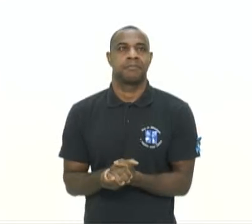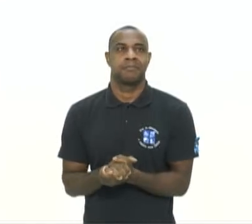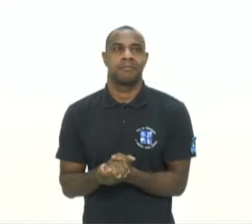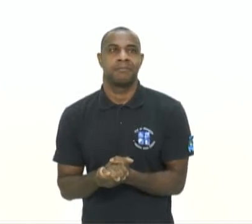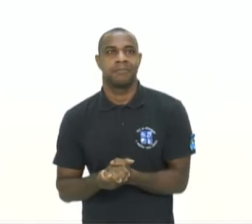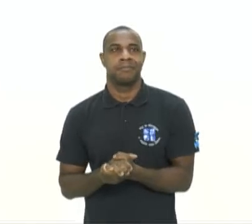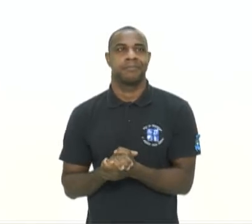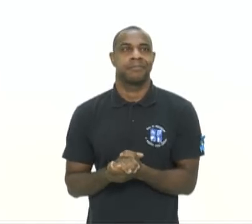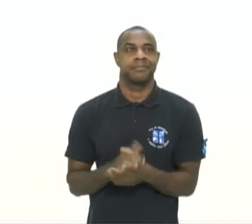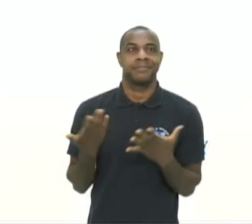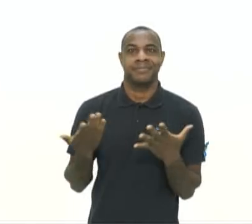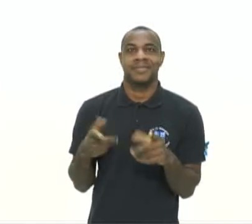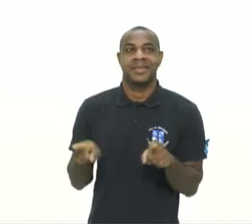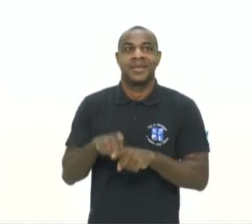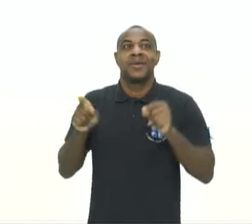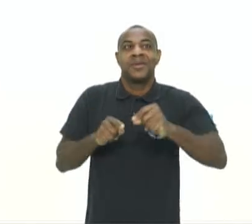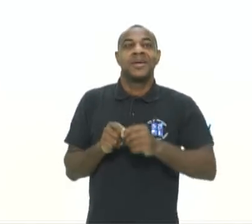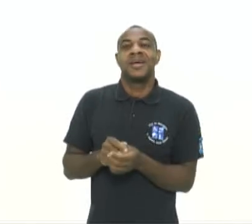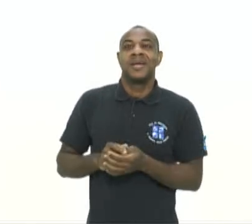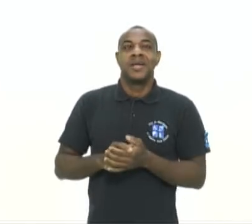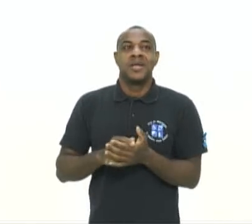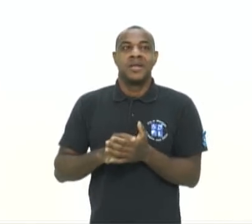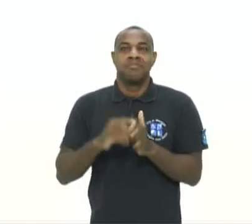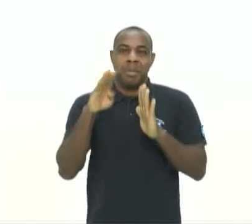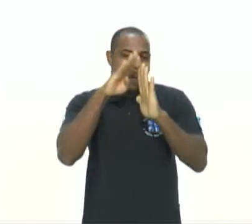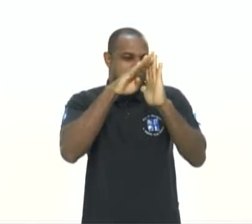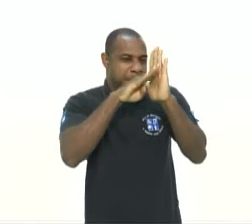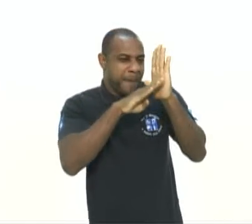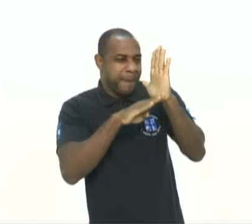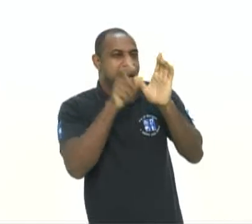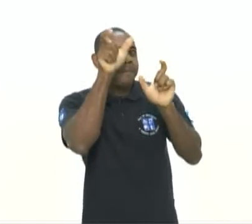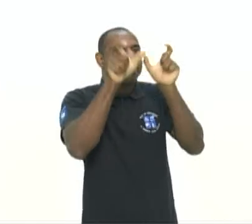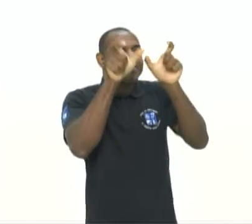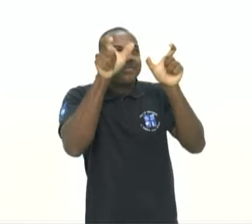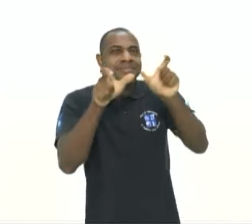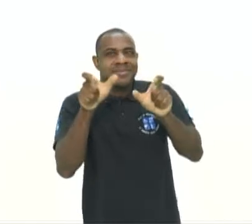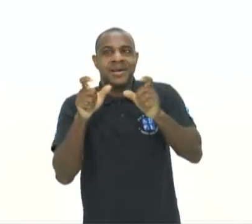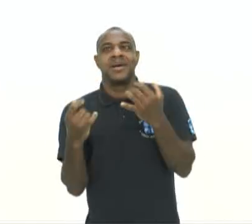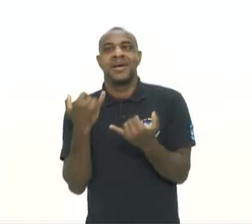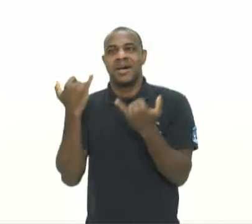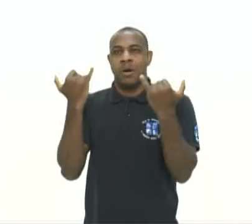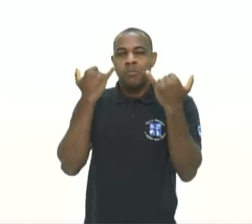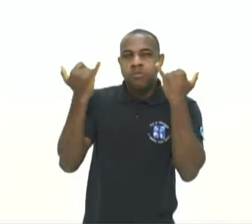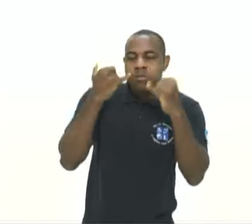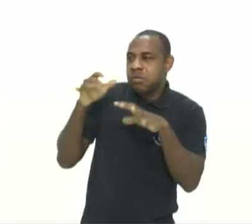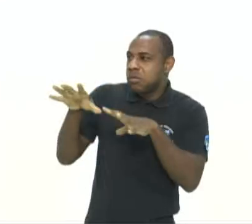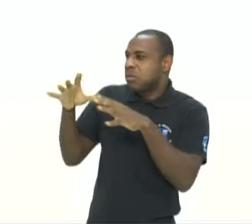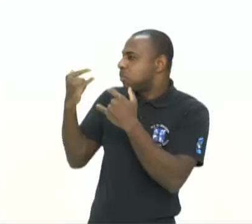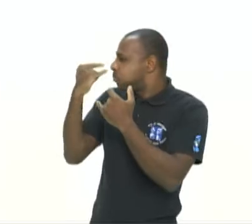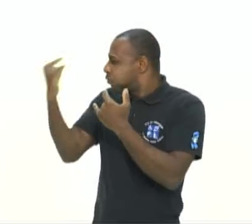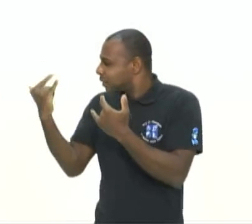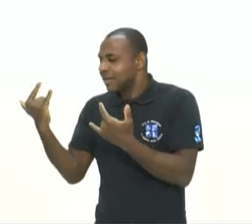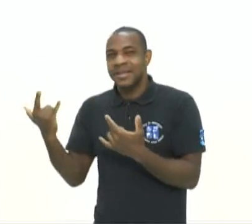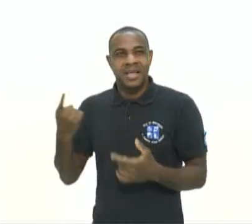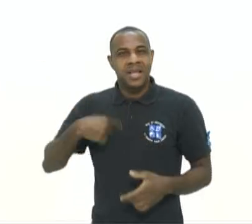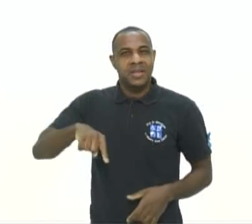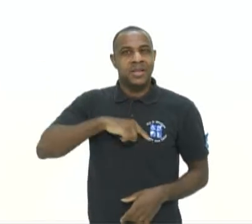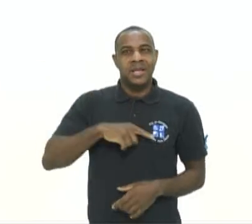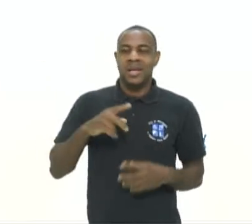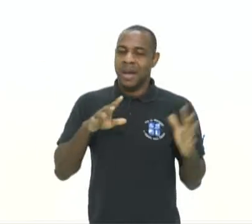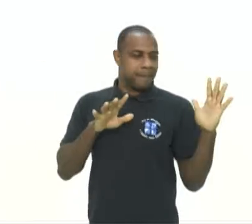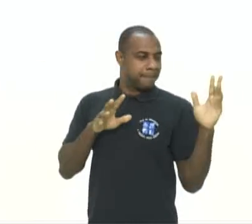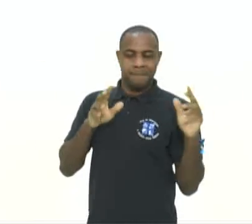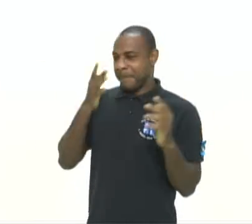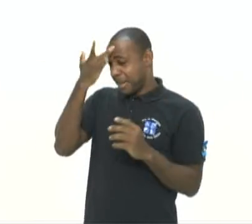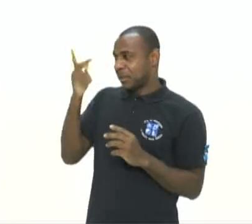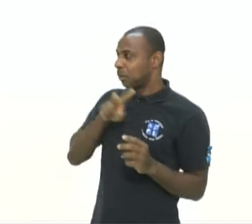Funcionar como um sumário do conteúdo da edição é como uma vitrine para atrair e seduzir o leitor à